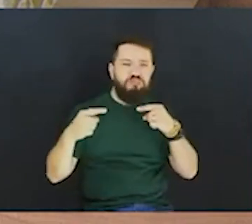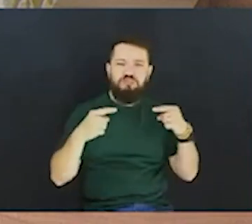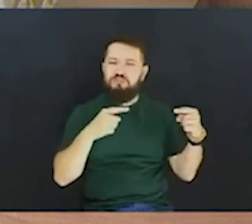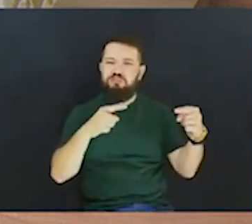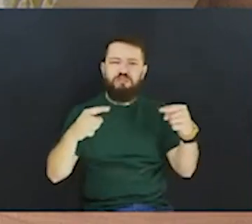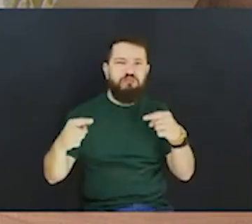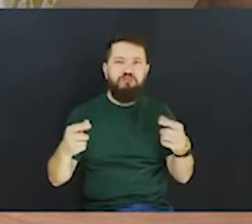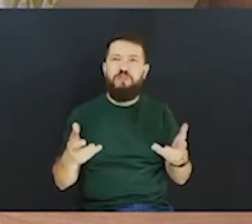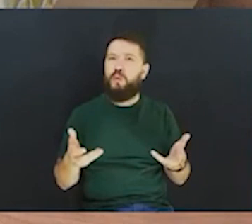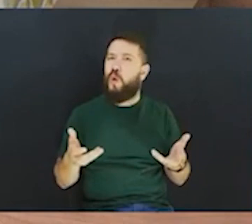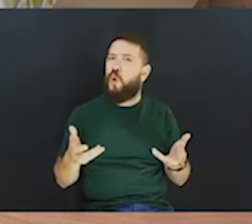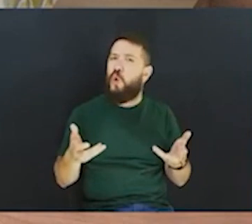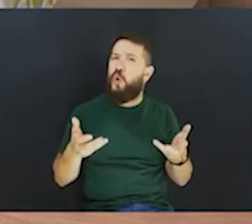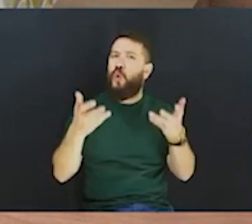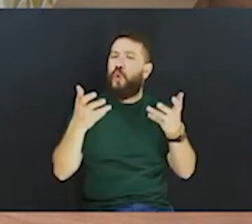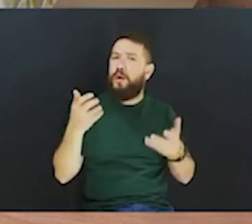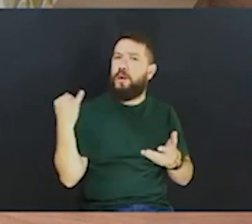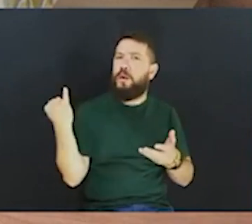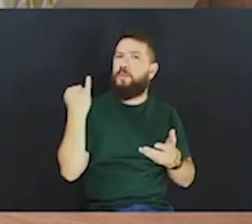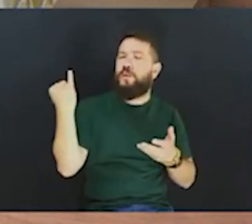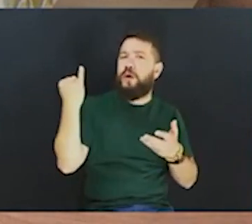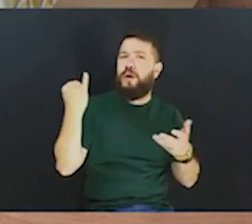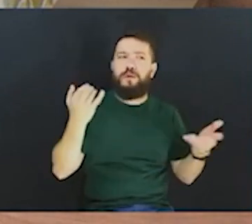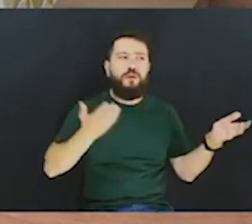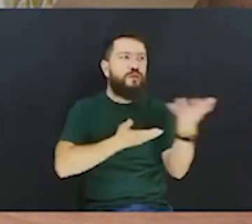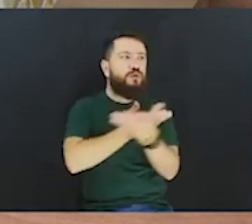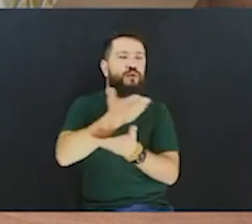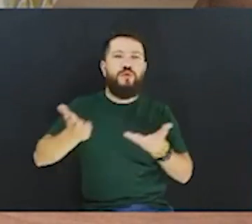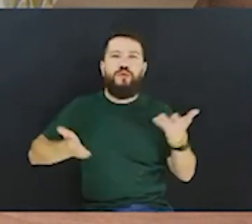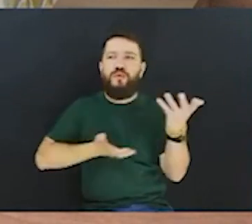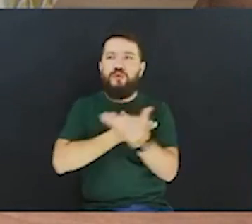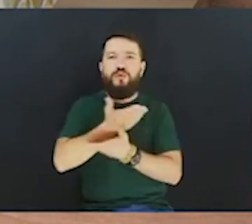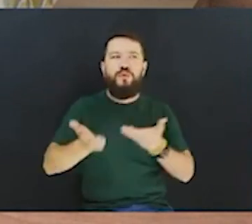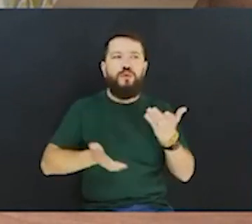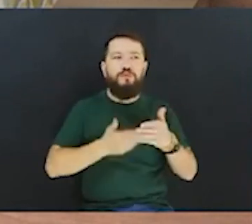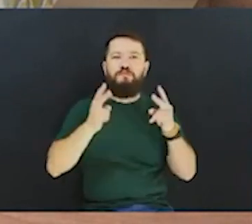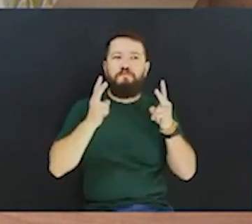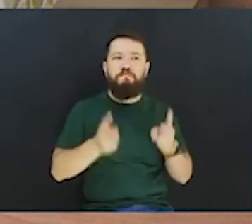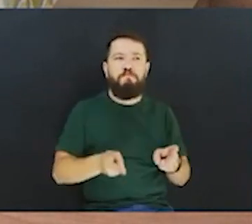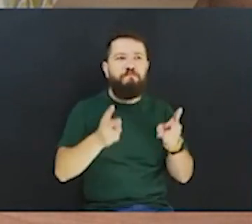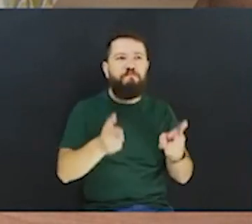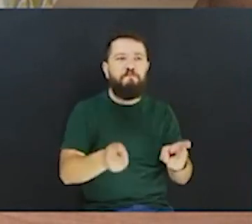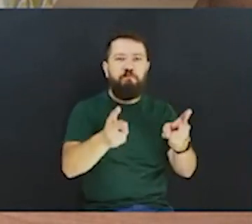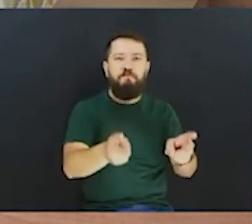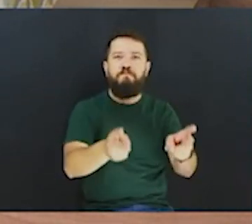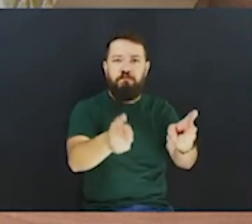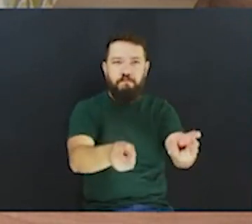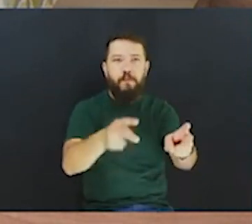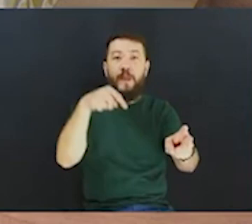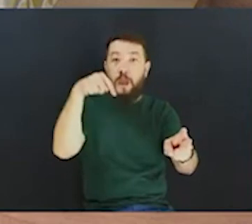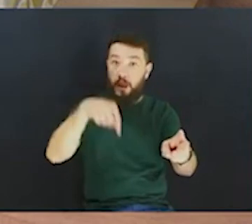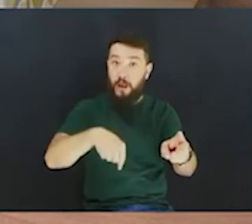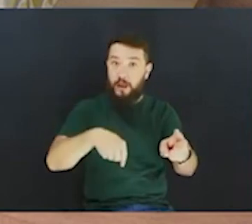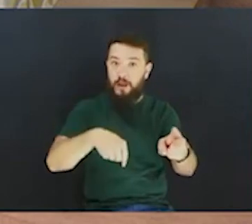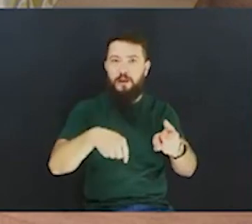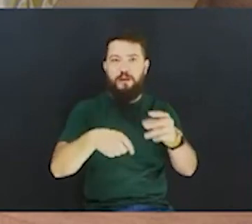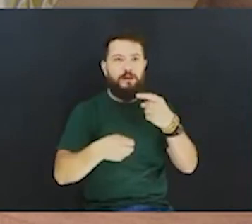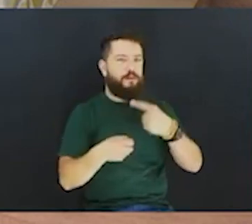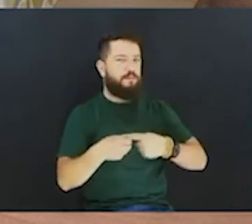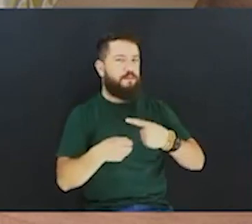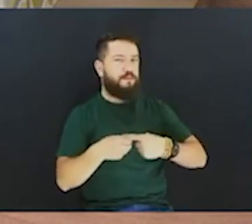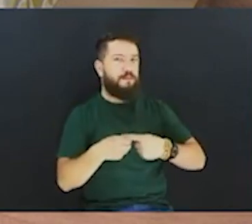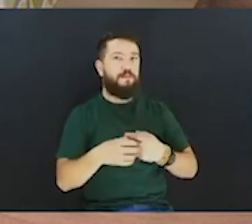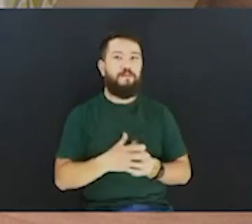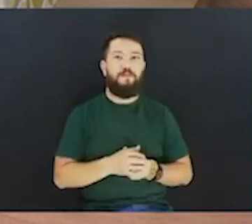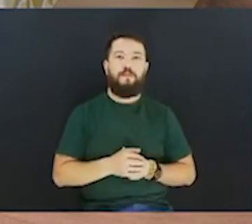cada vez mais inseridos nos assuntos centrais nas discussões centrais da cidade e eu entendo que a câmara sai maior do